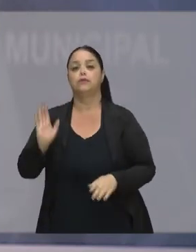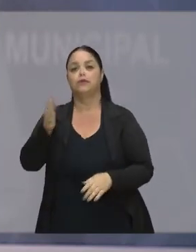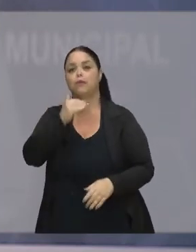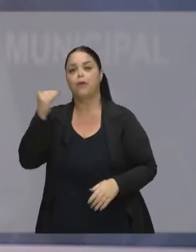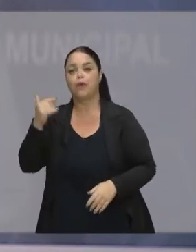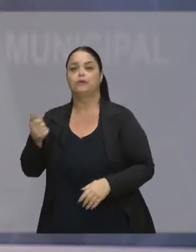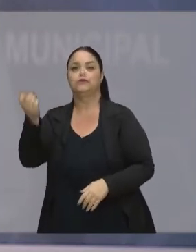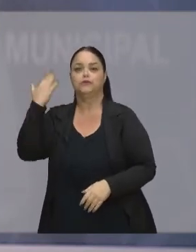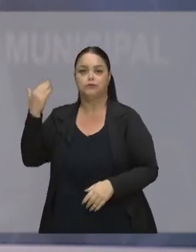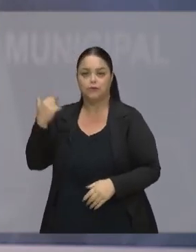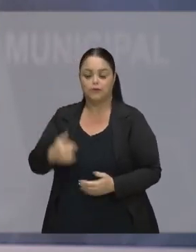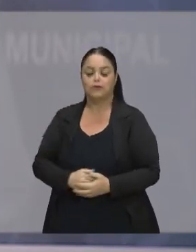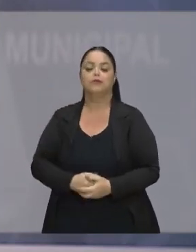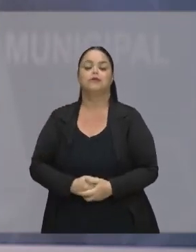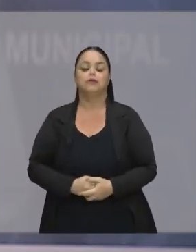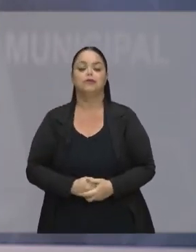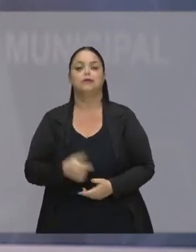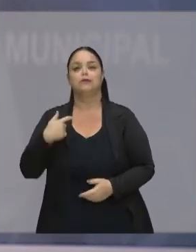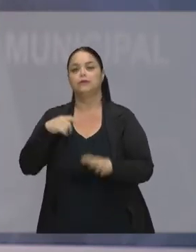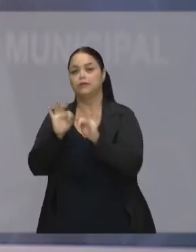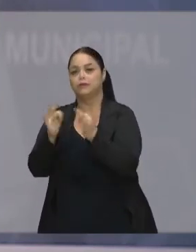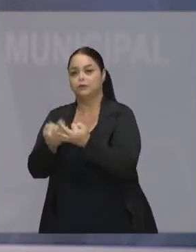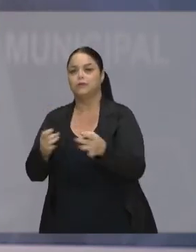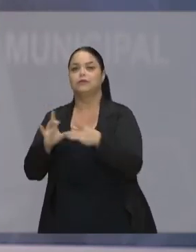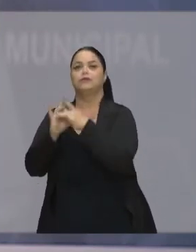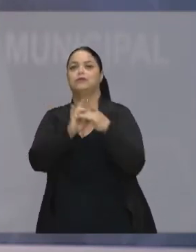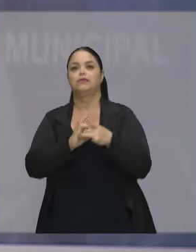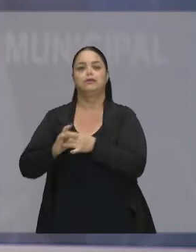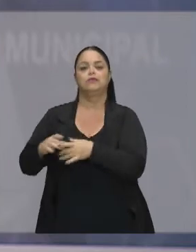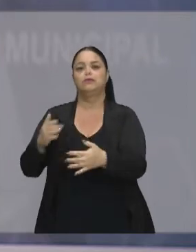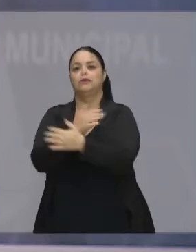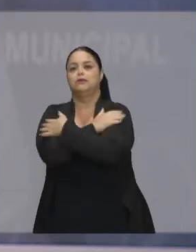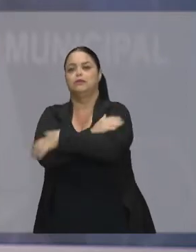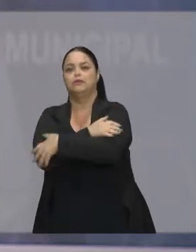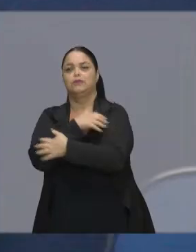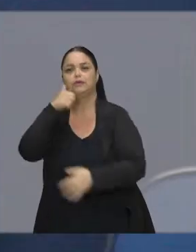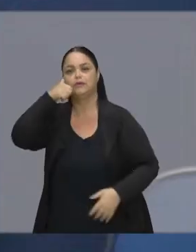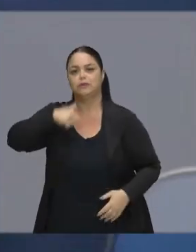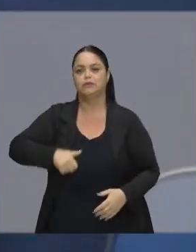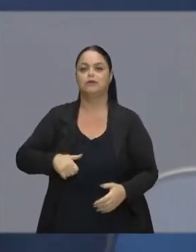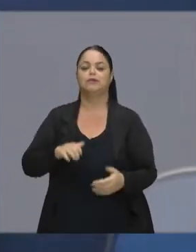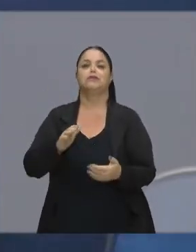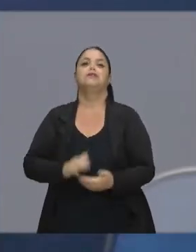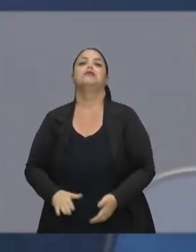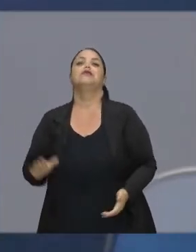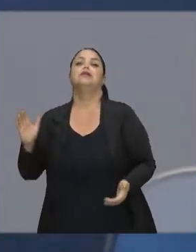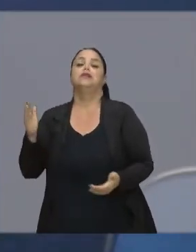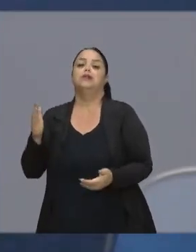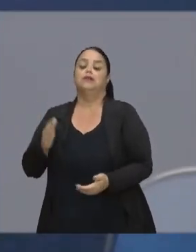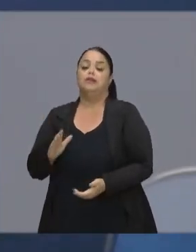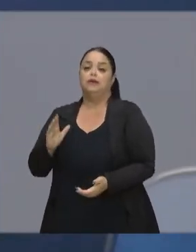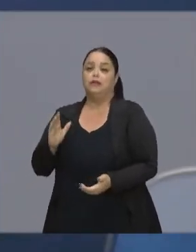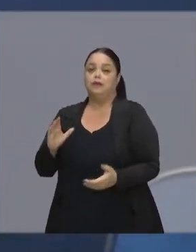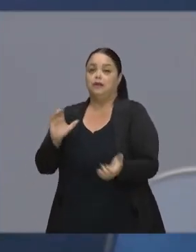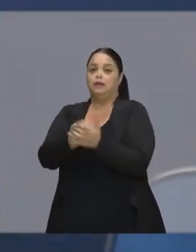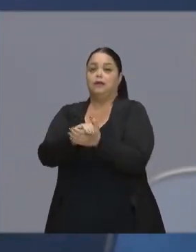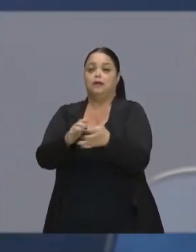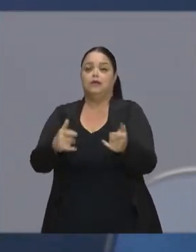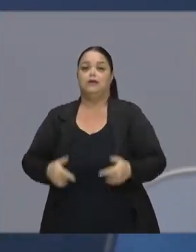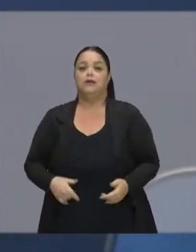no passado, né, nossas famílias sempre juntos. Manda um abraço para sua esposa, agora com a sua filhinha, e